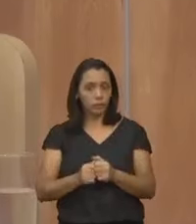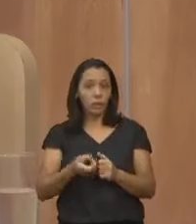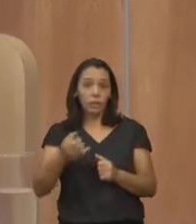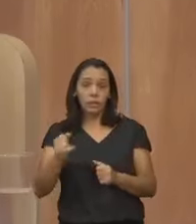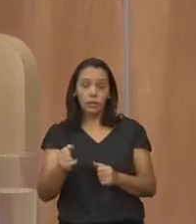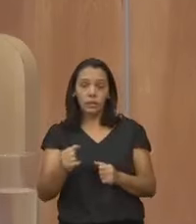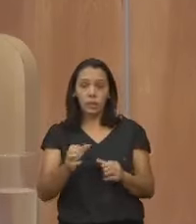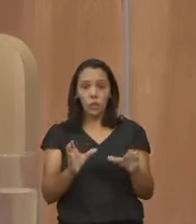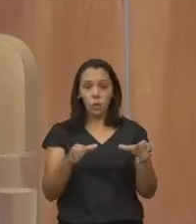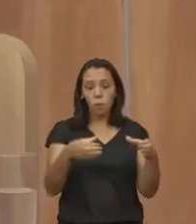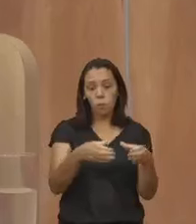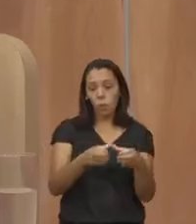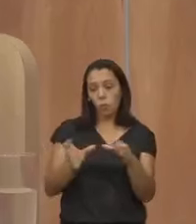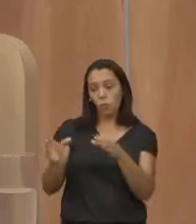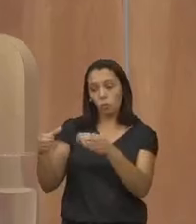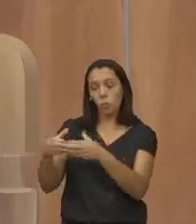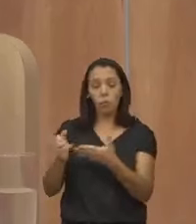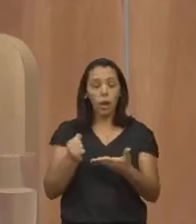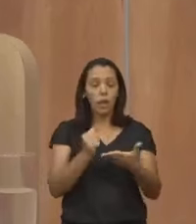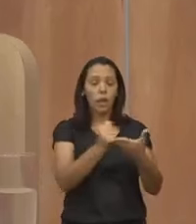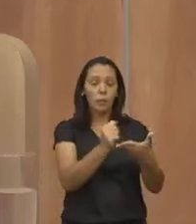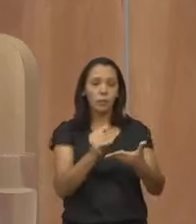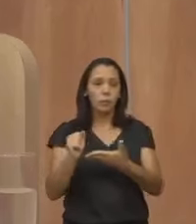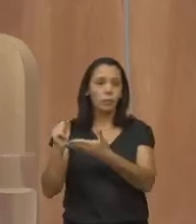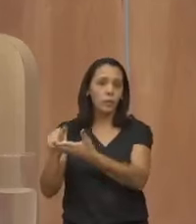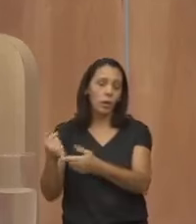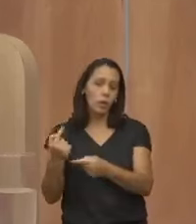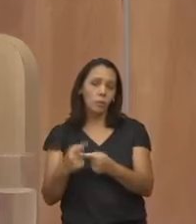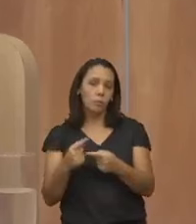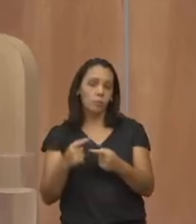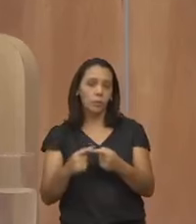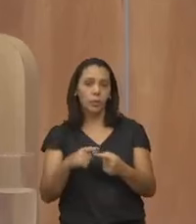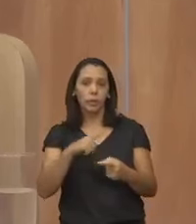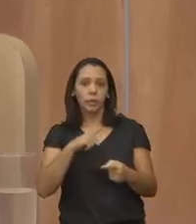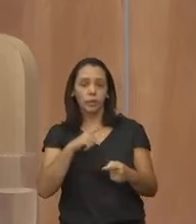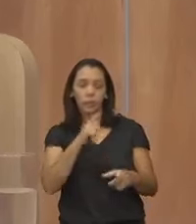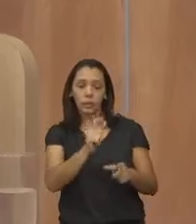tudo favorável, porque daí teria moradores, que daí representa voto.